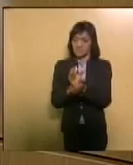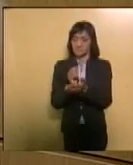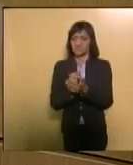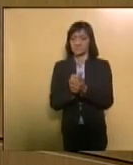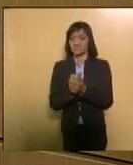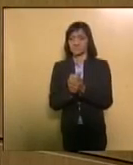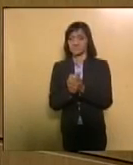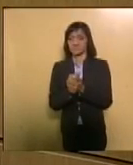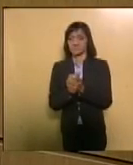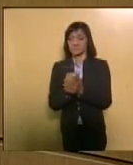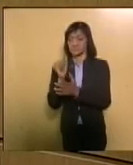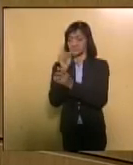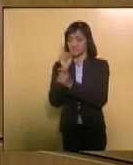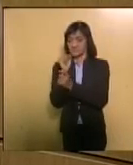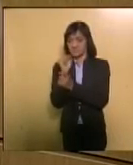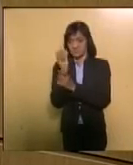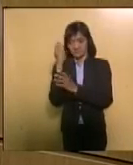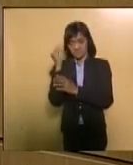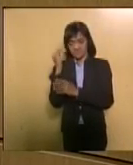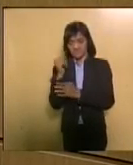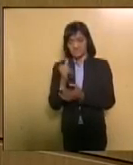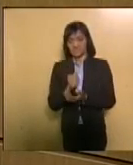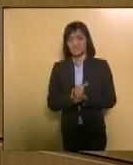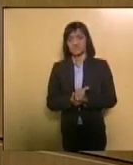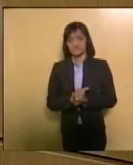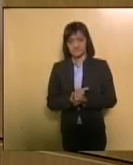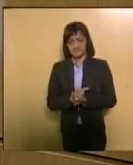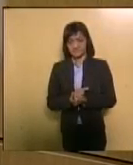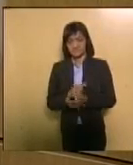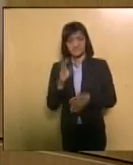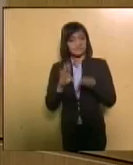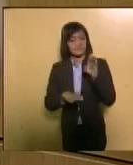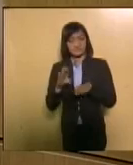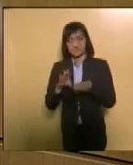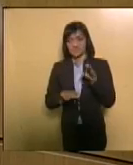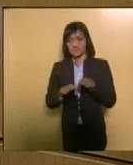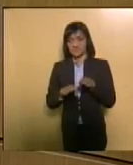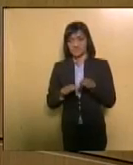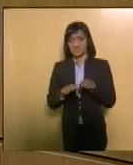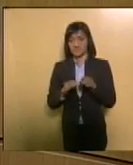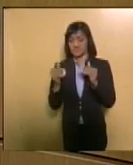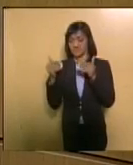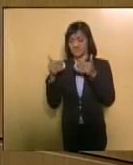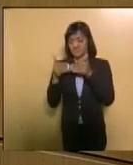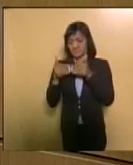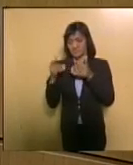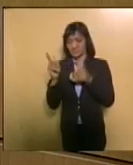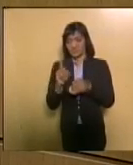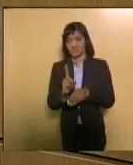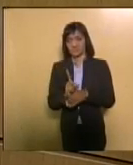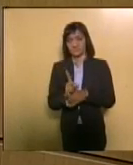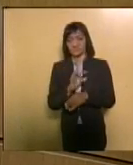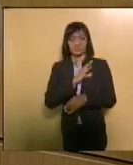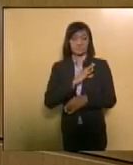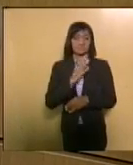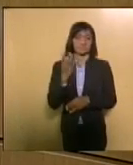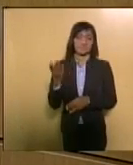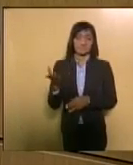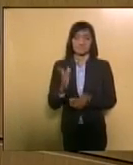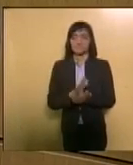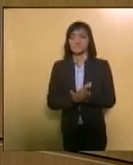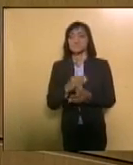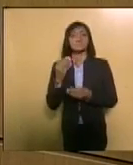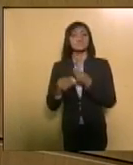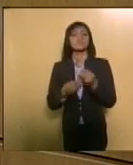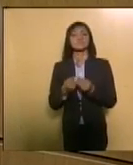conselho comunitário de segurança sabe que boa parte das demandas elas muitas vezes nem tem relação com a polícia é uma forma que a população encontra de falar com